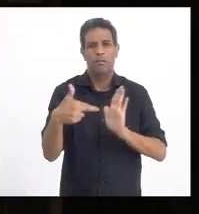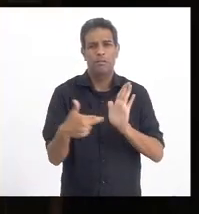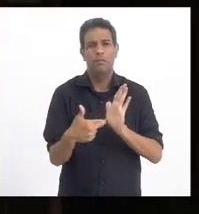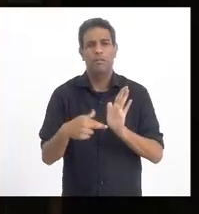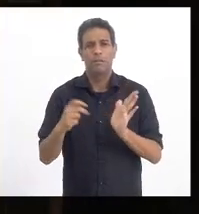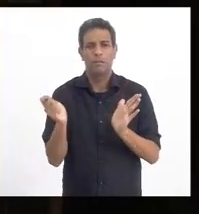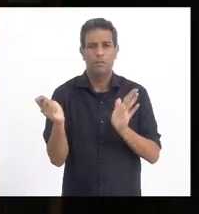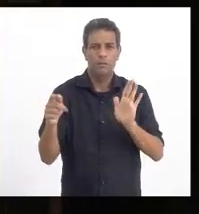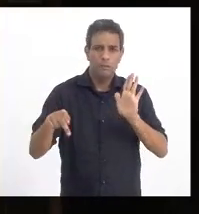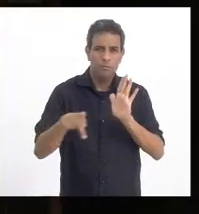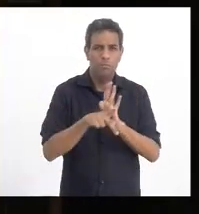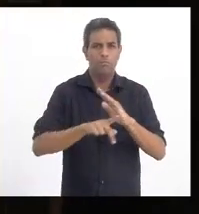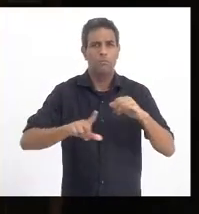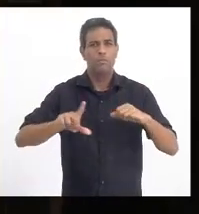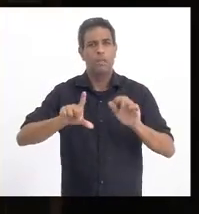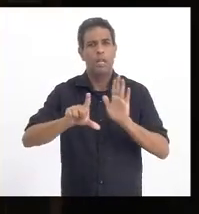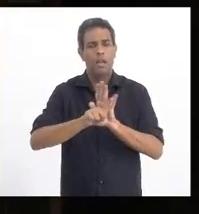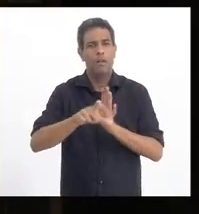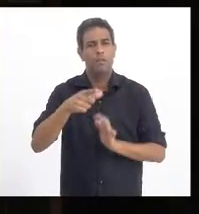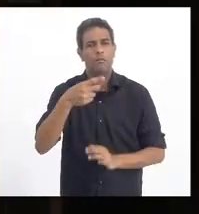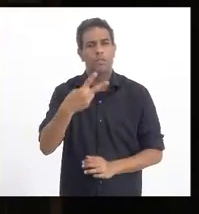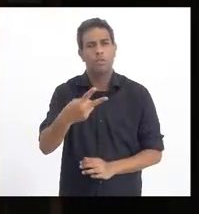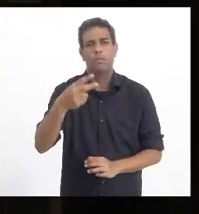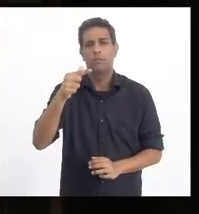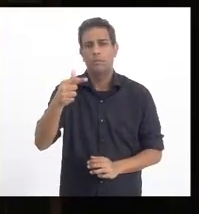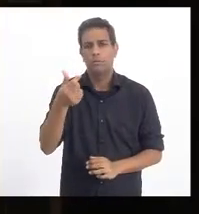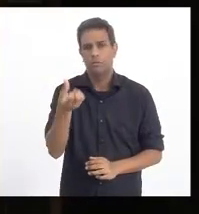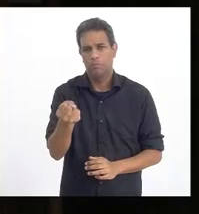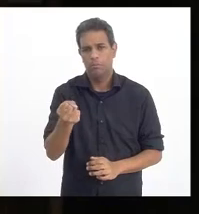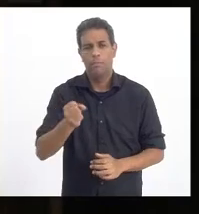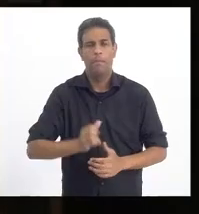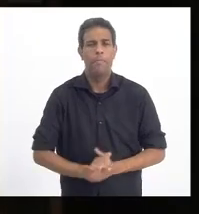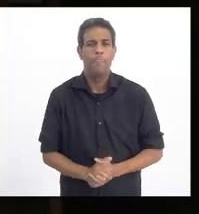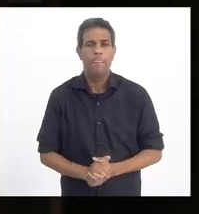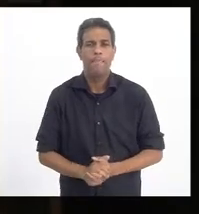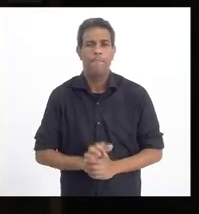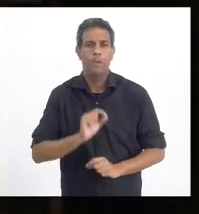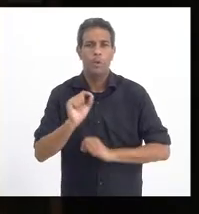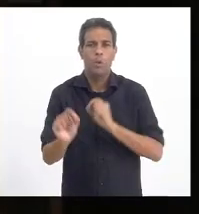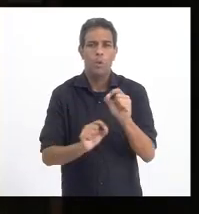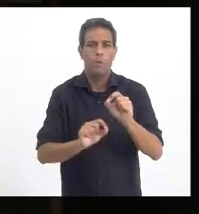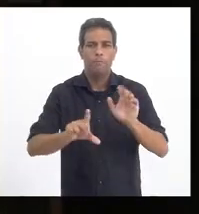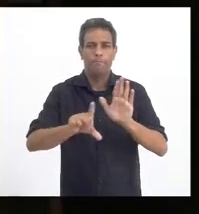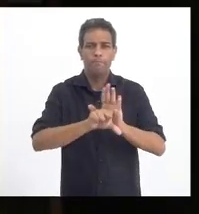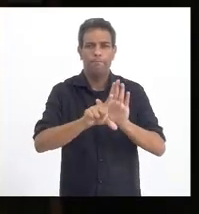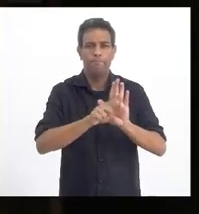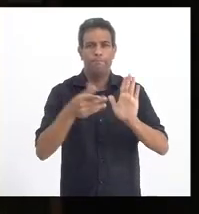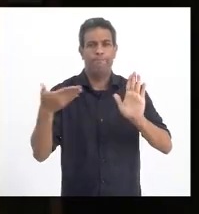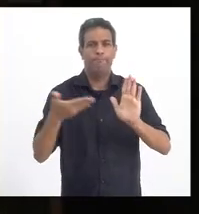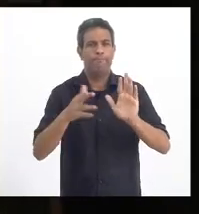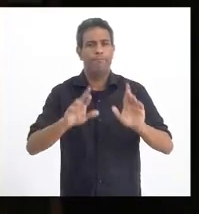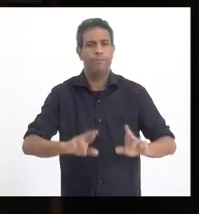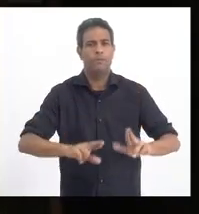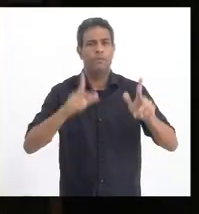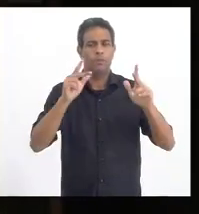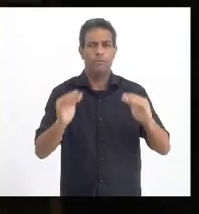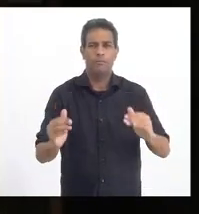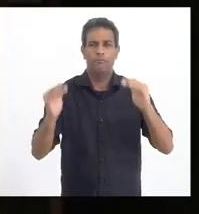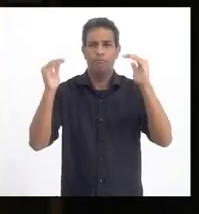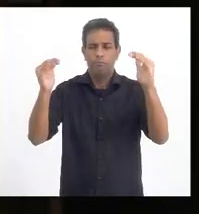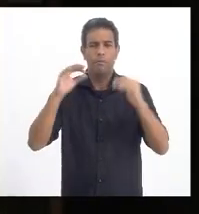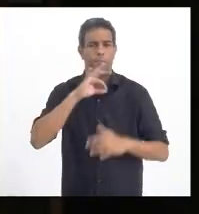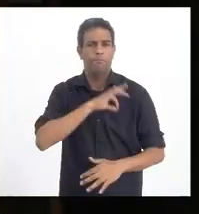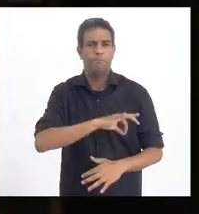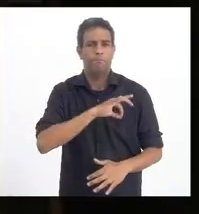legitimada na lei 279 Então ela tá aqui então toda vez que a gente fala na lei de eventual diferença de posto ou